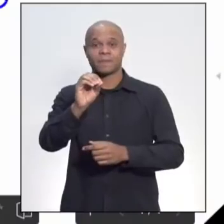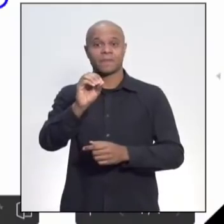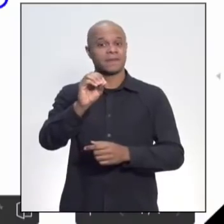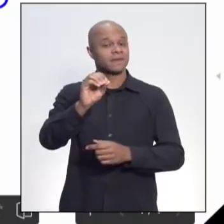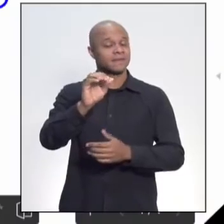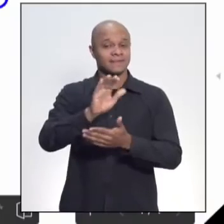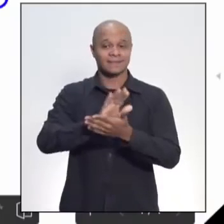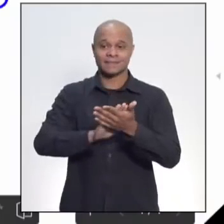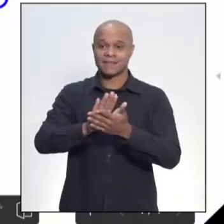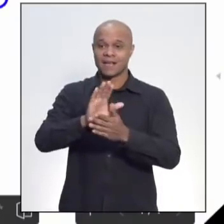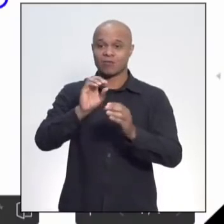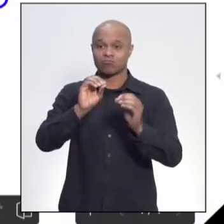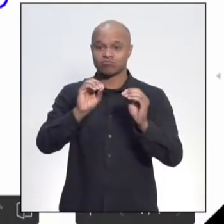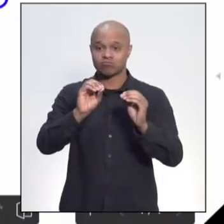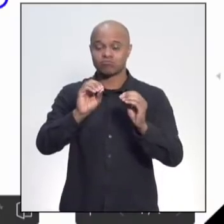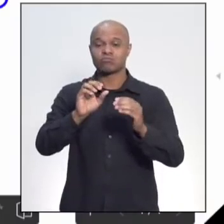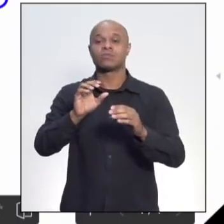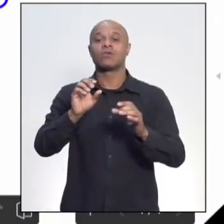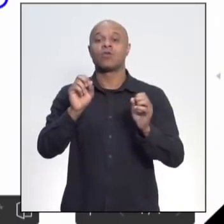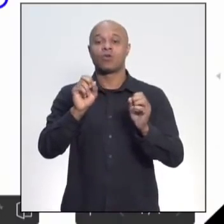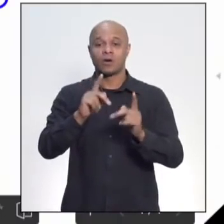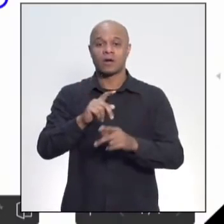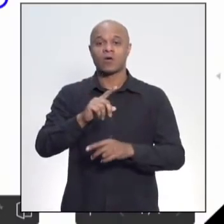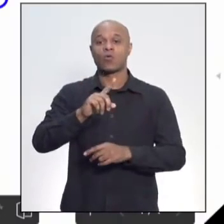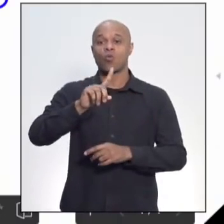nada. Então, a resposta é